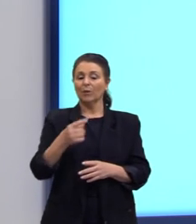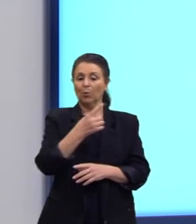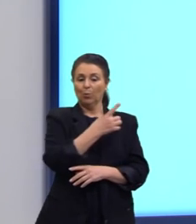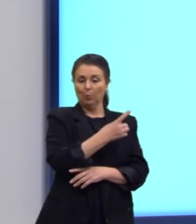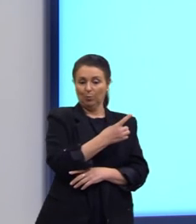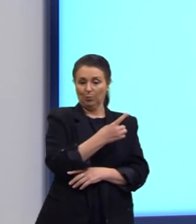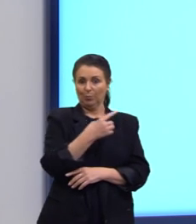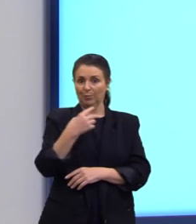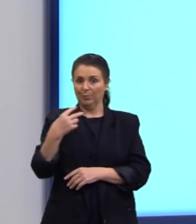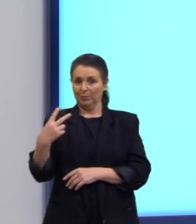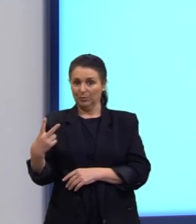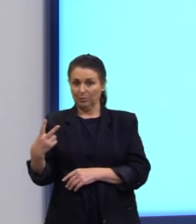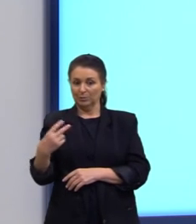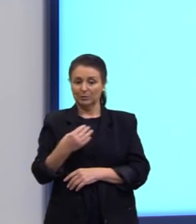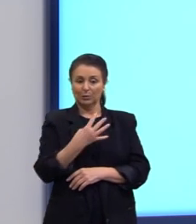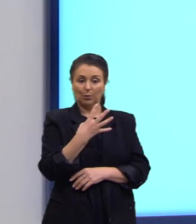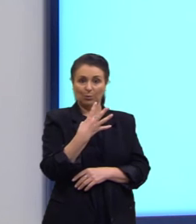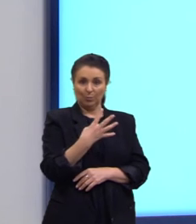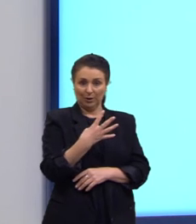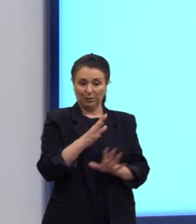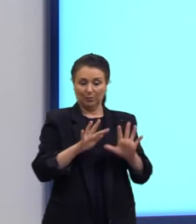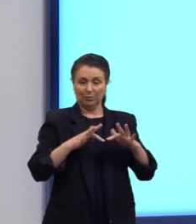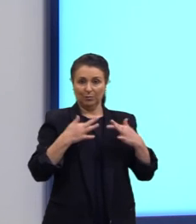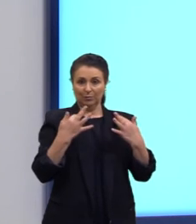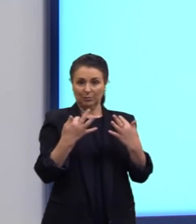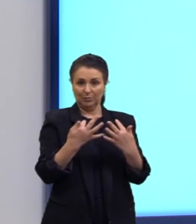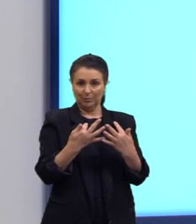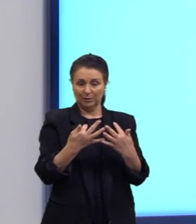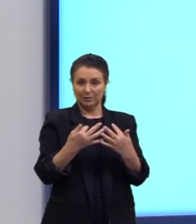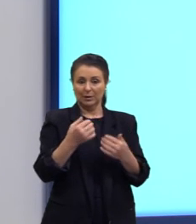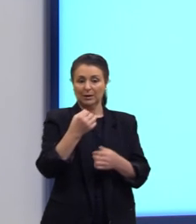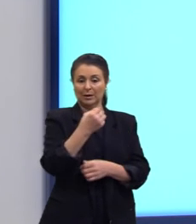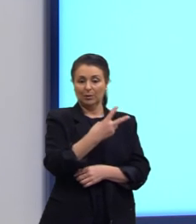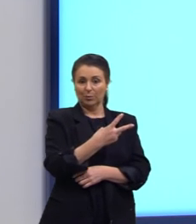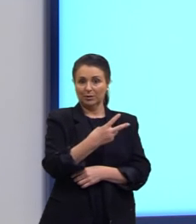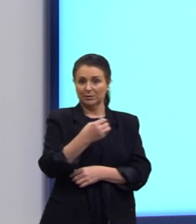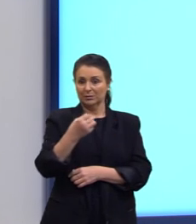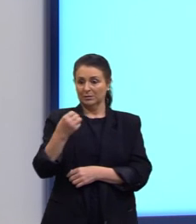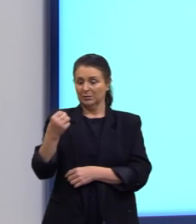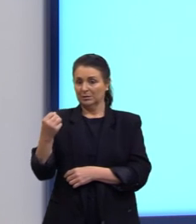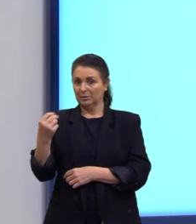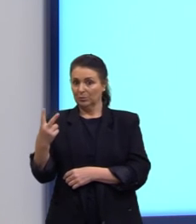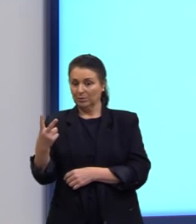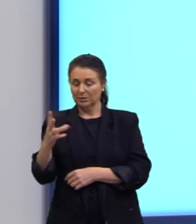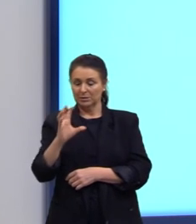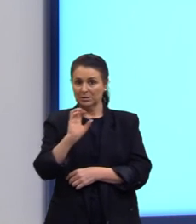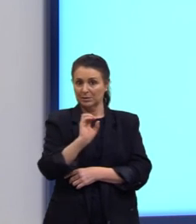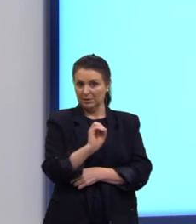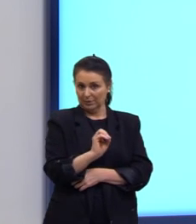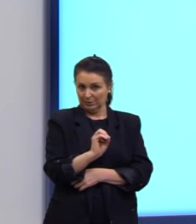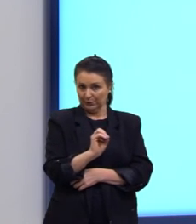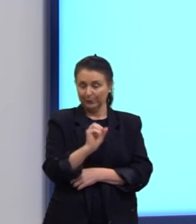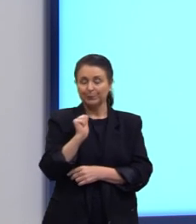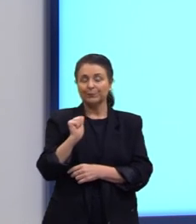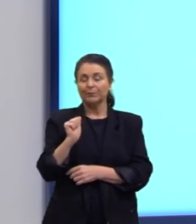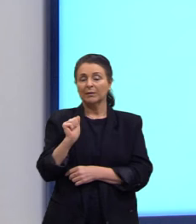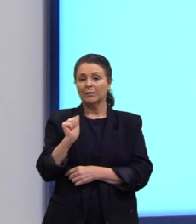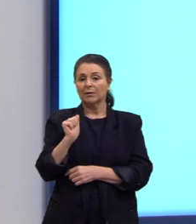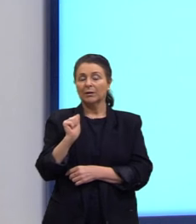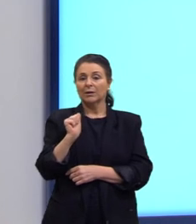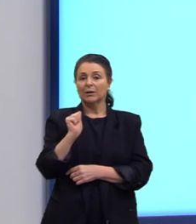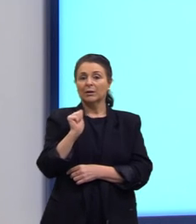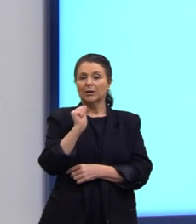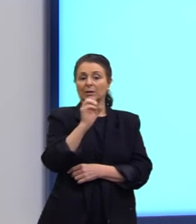a região 2 mudaram 4 famílias da região 2 para região 2 0 né porque seria a mesma região